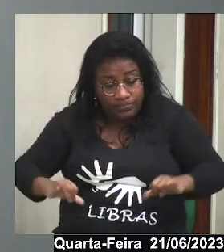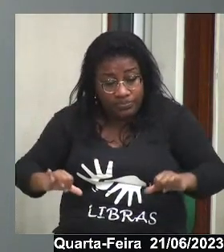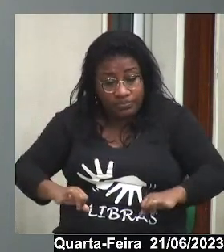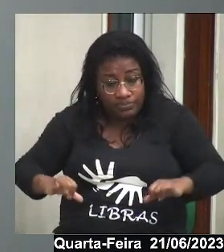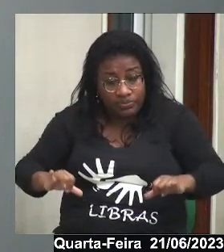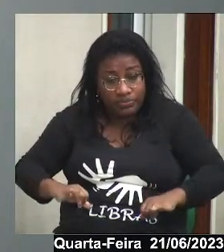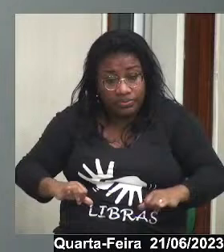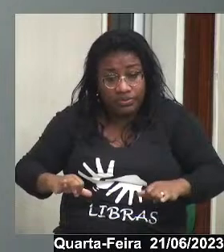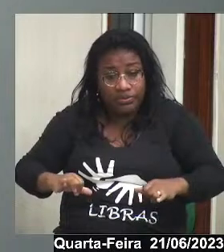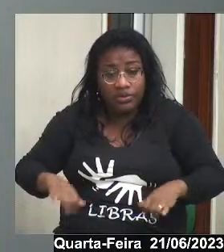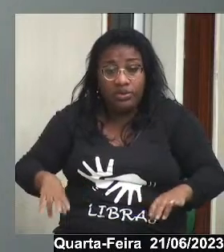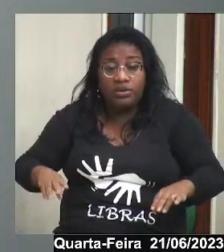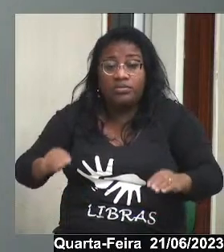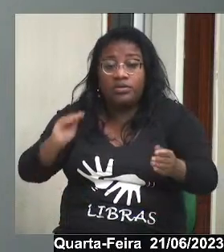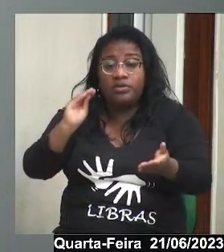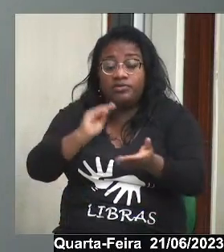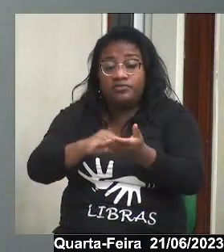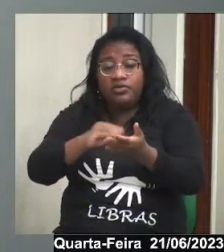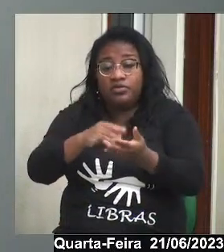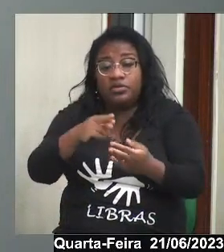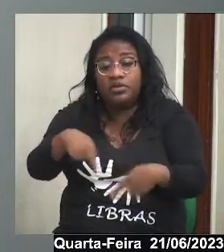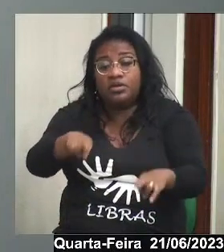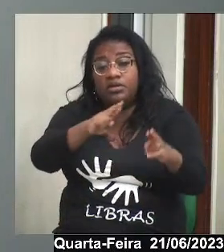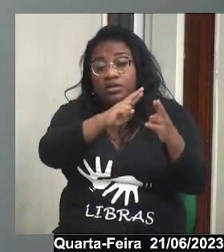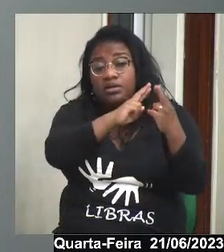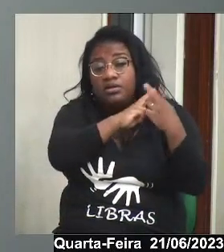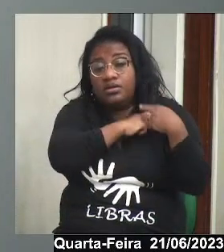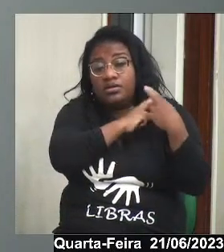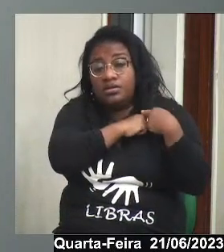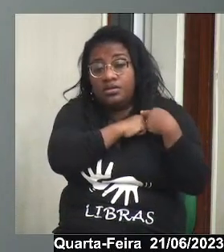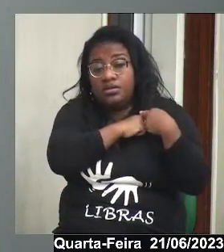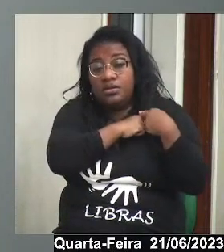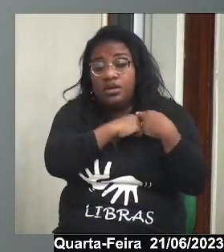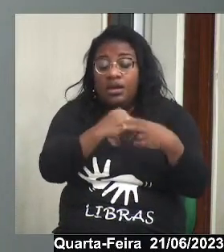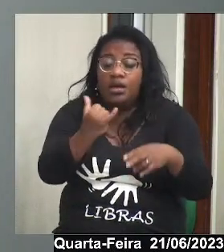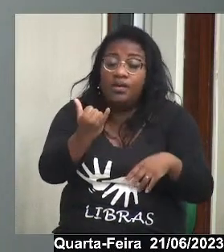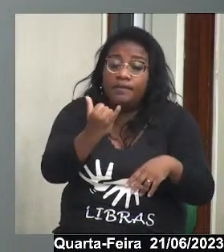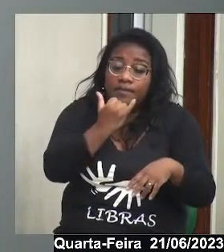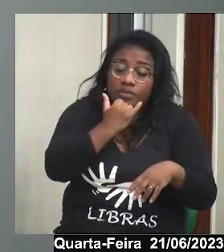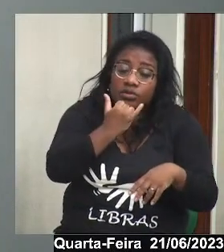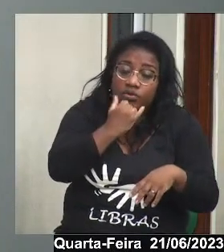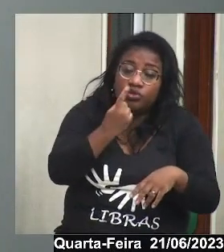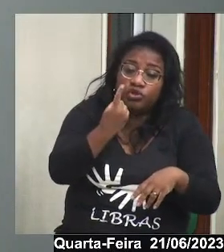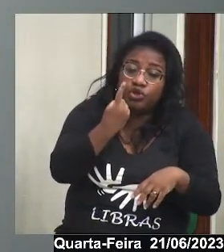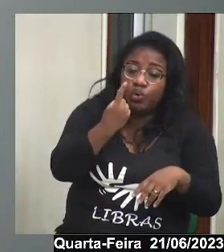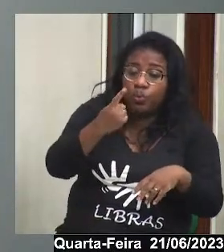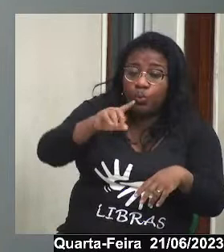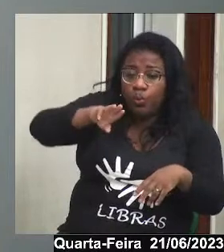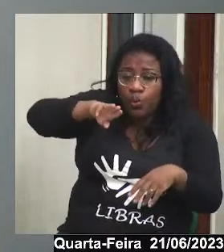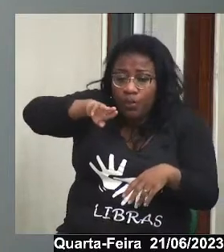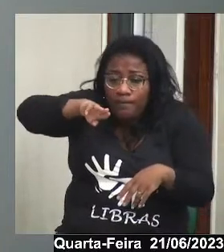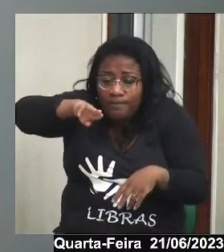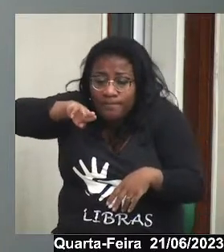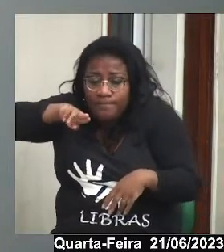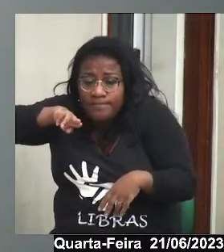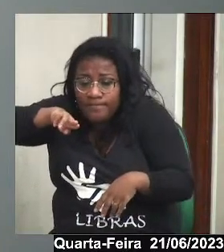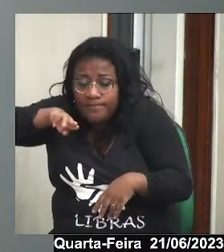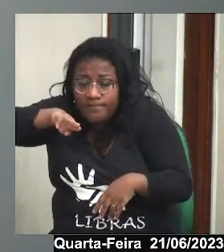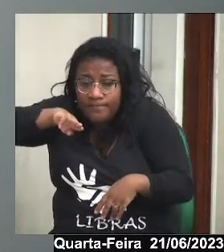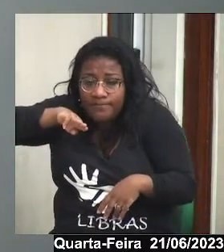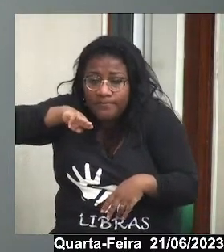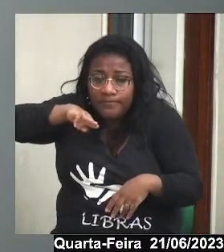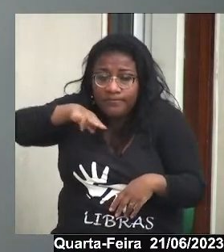pela irresponsabilidade, incompetência. E aí me desculpem, senhores. Com orçamento de 1 bilhão e 300